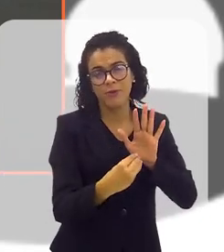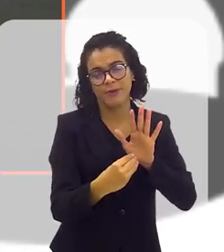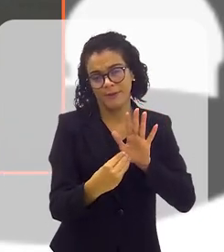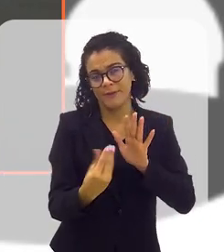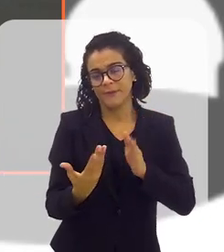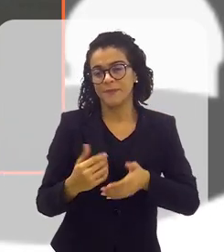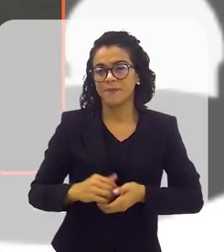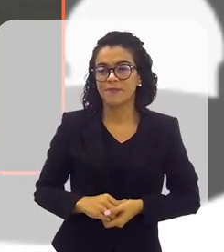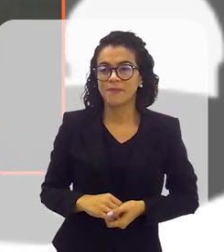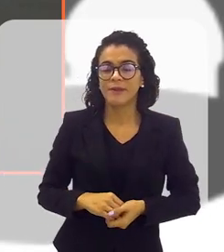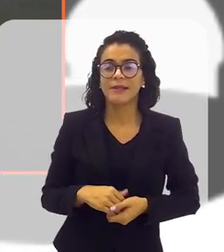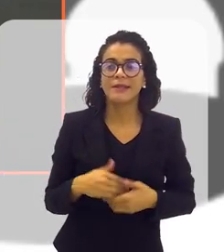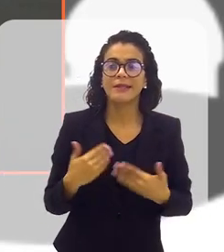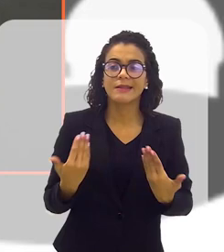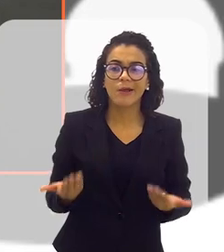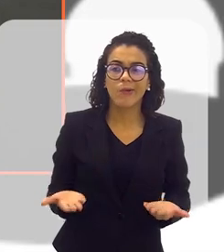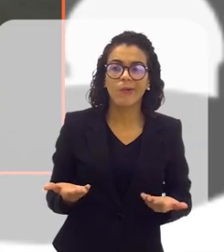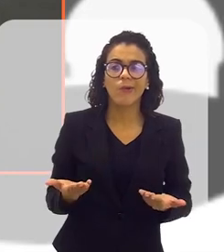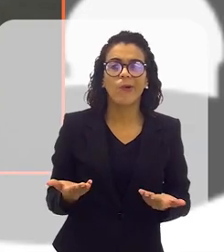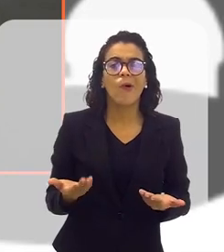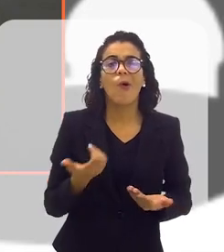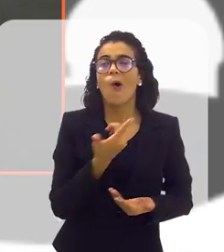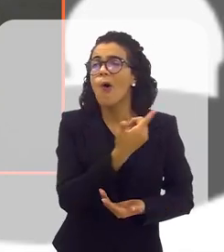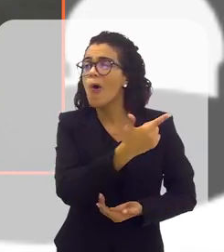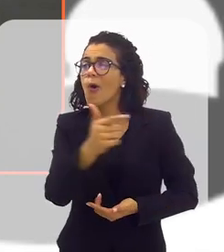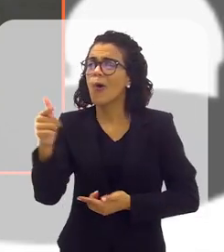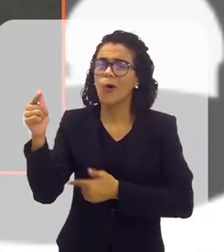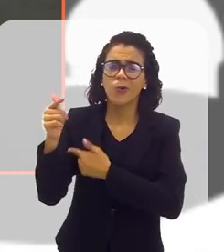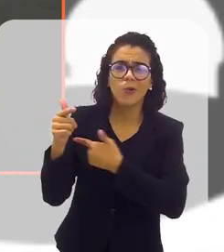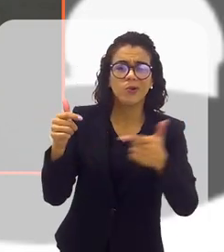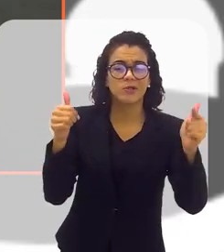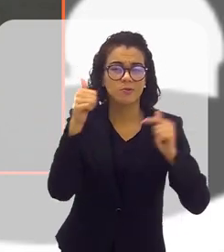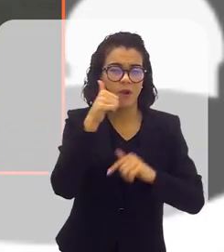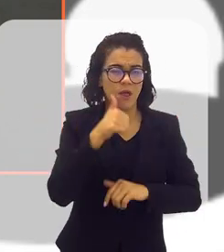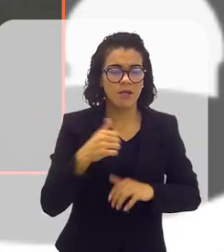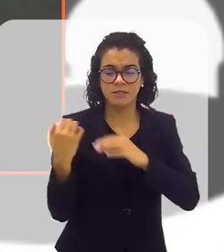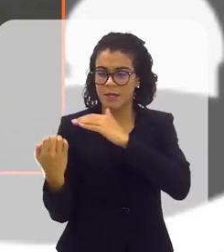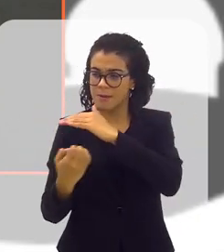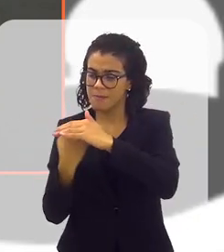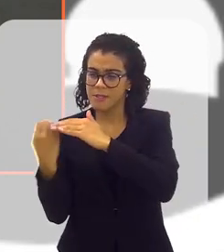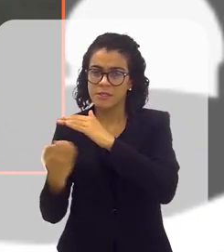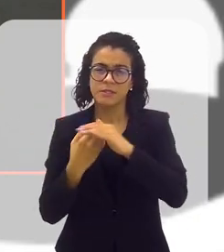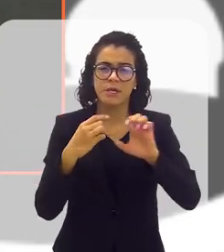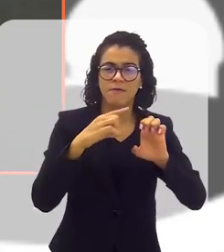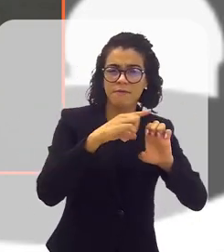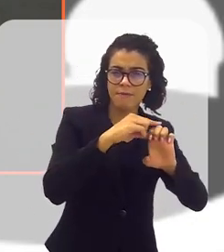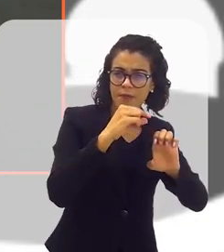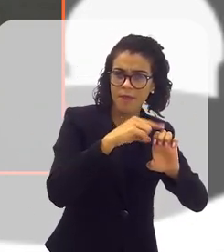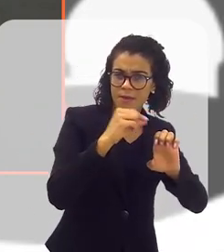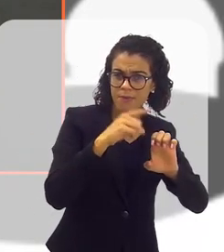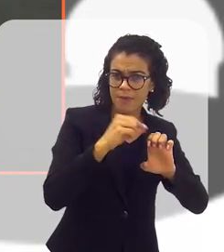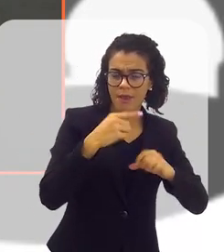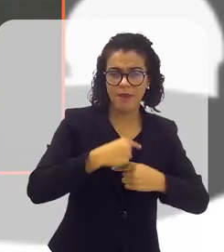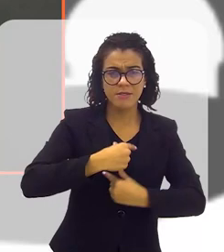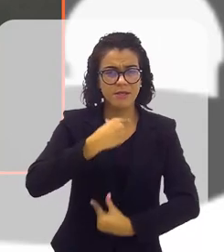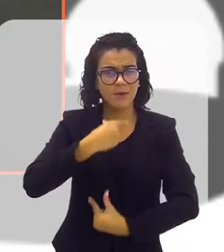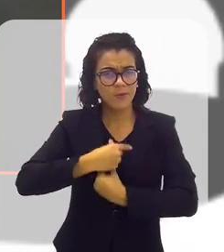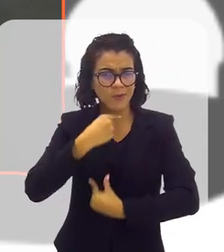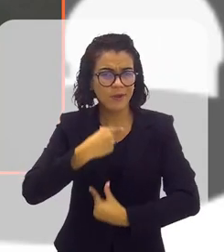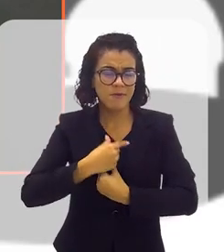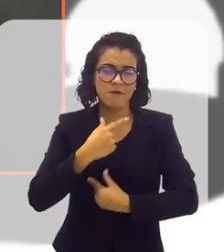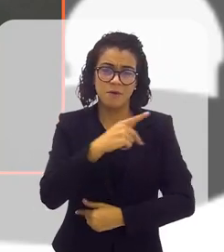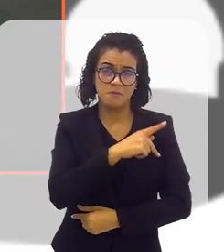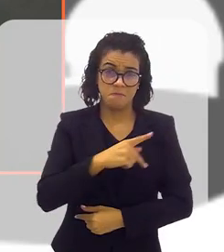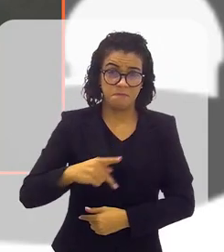como o Bem-Querer Mulher realiza. Então, assim, que outras mulheres empresárias, executivas,